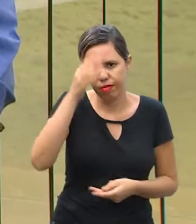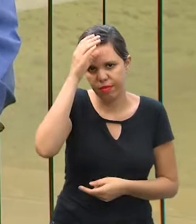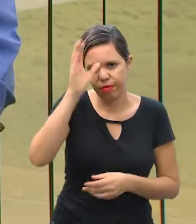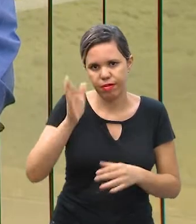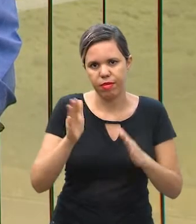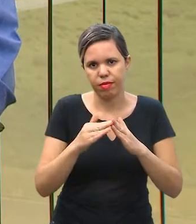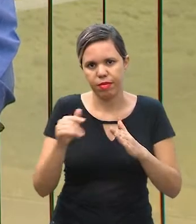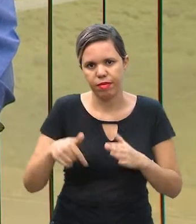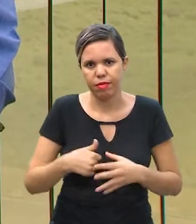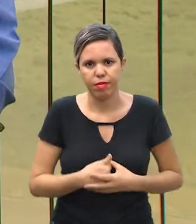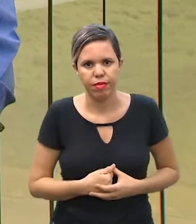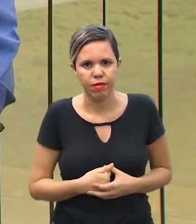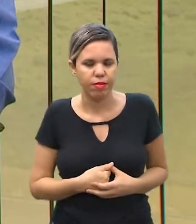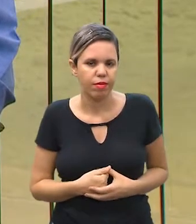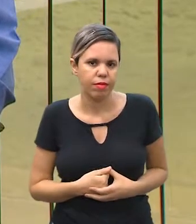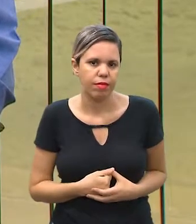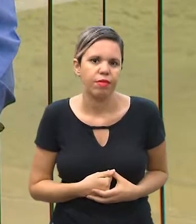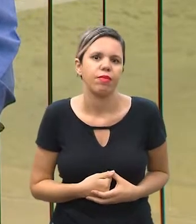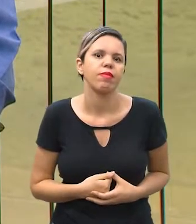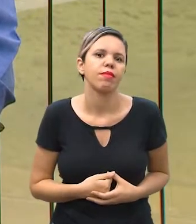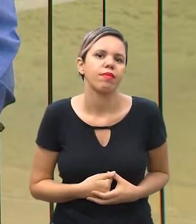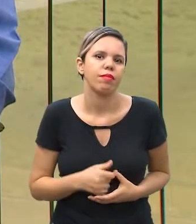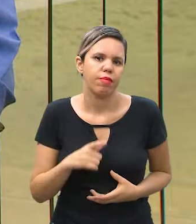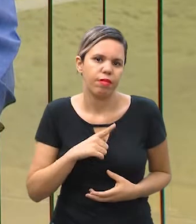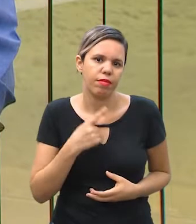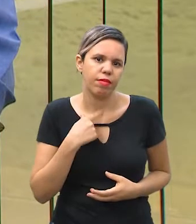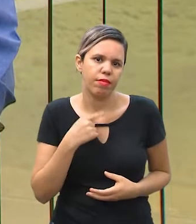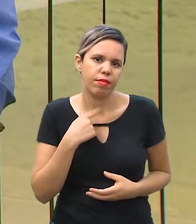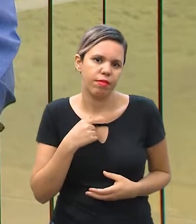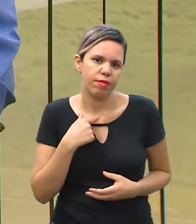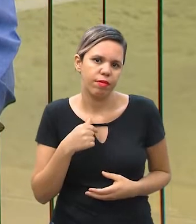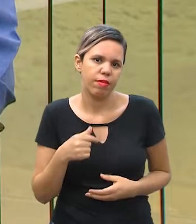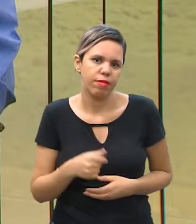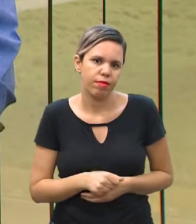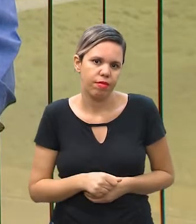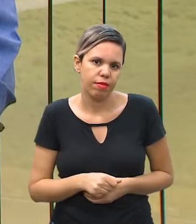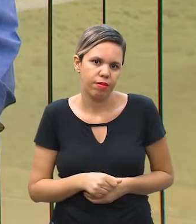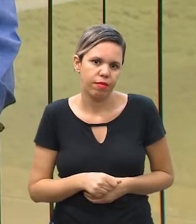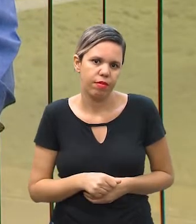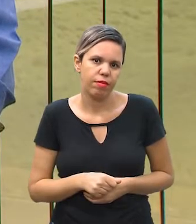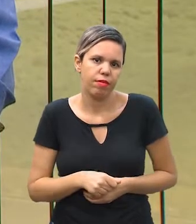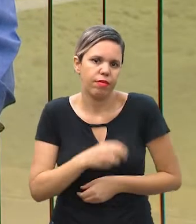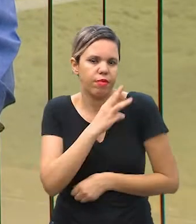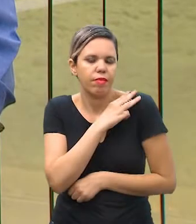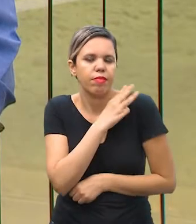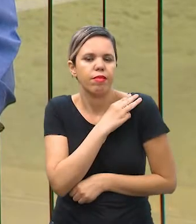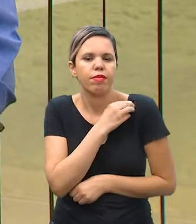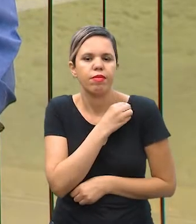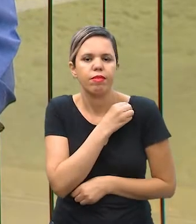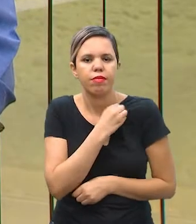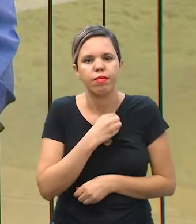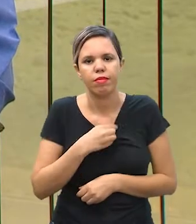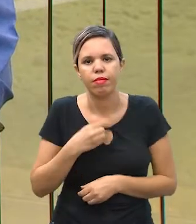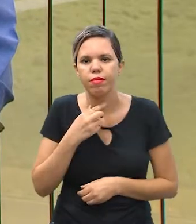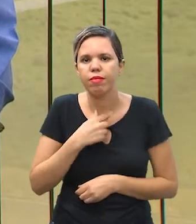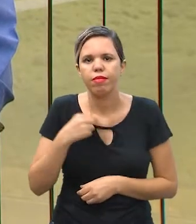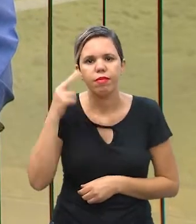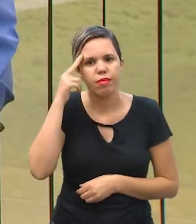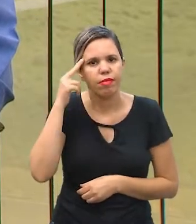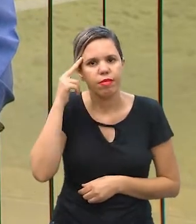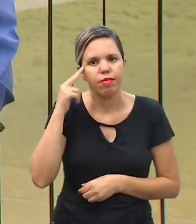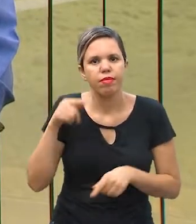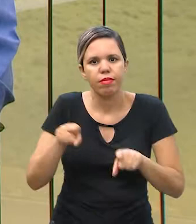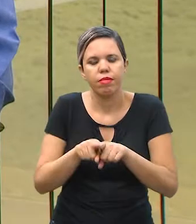que já moravam aqui, e tinha muita vontade de terminar o colegial e um sonho de ir para o